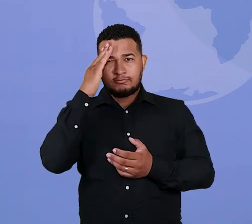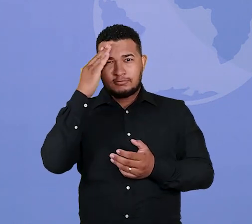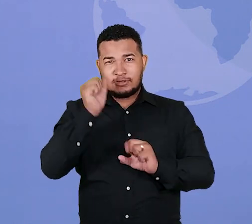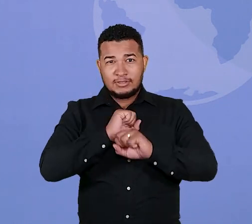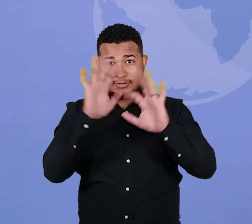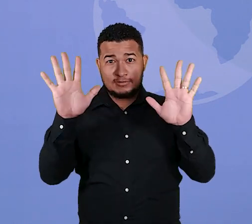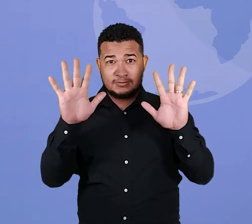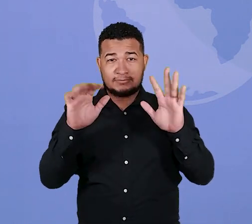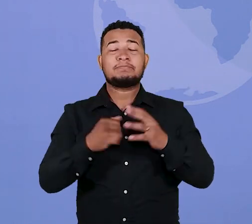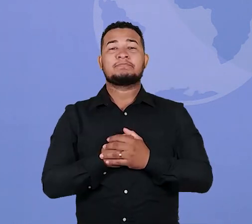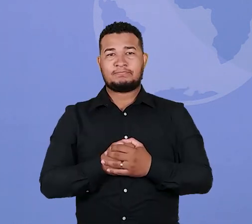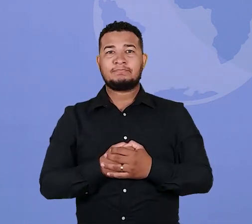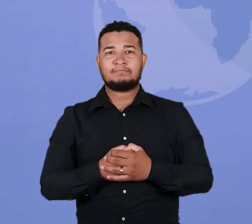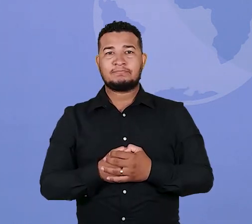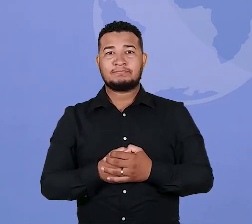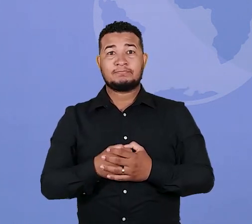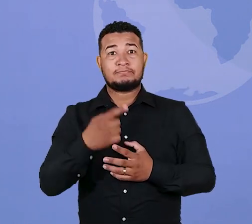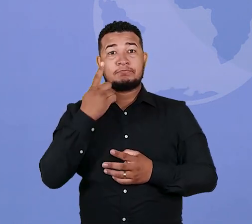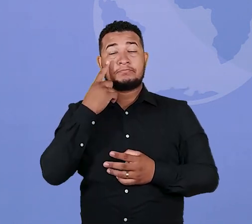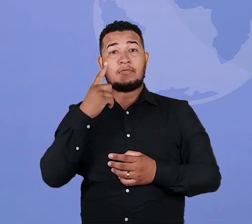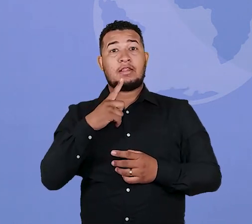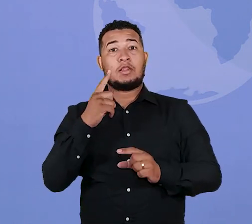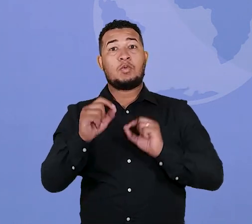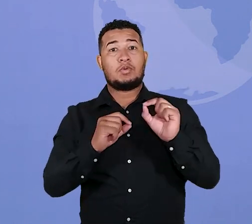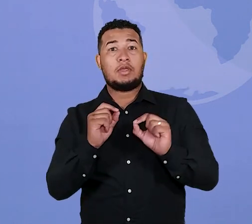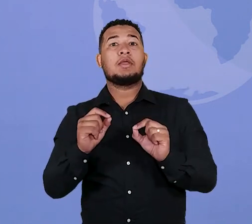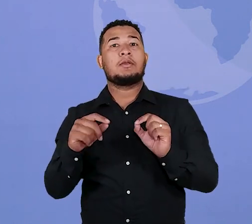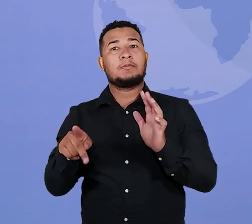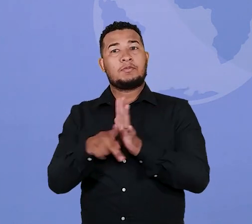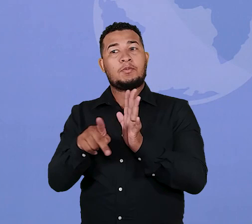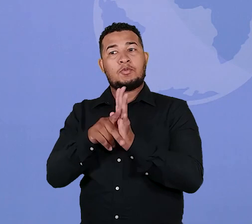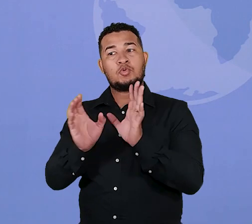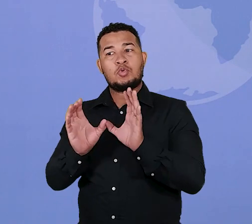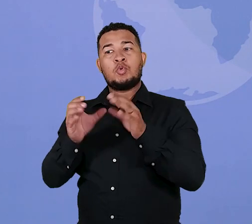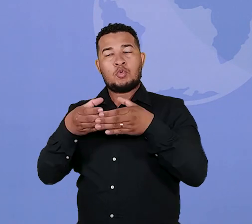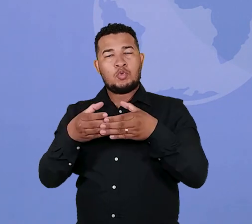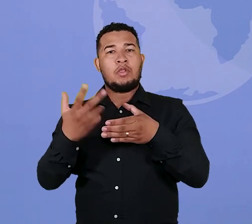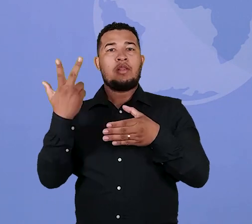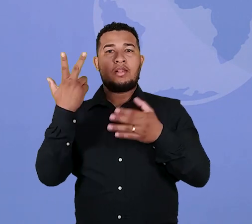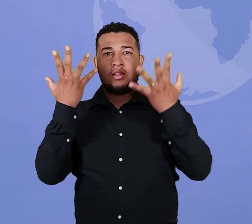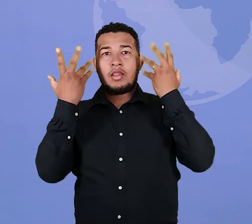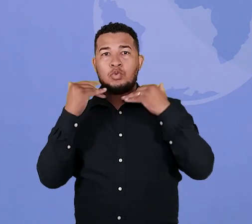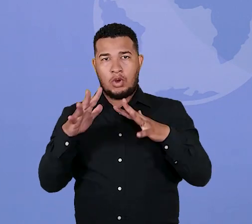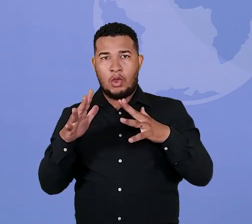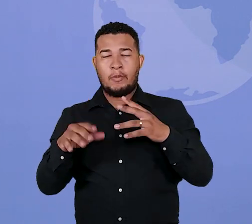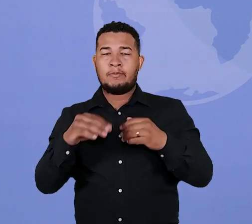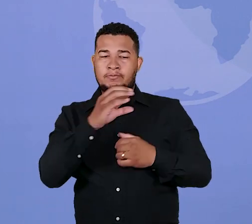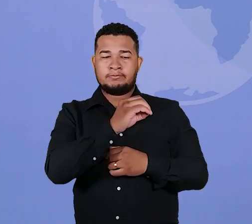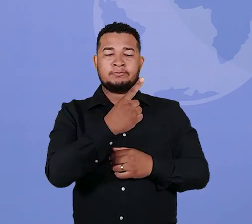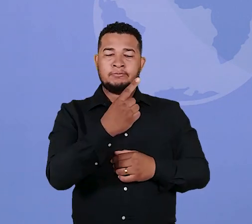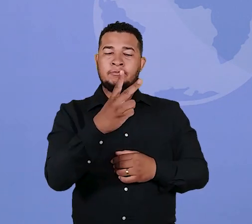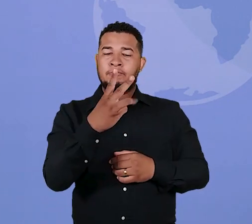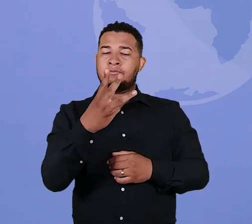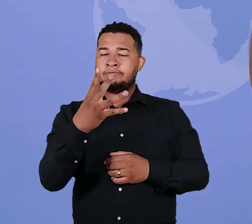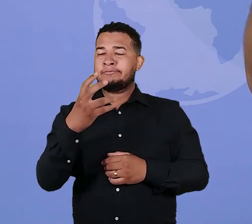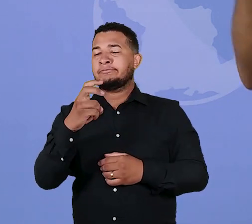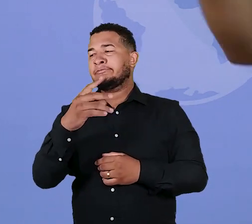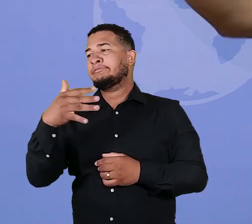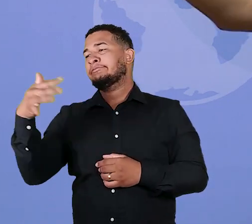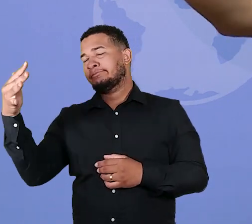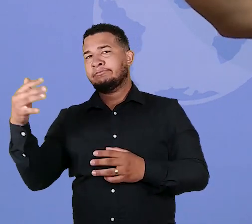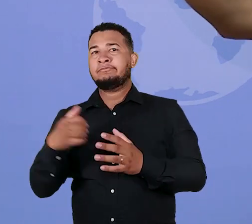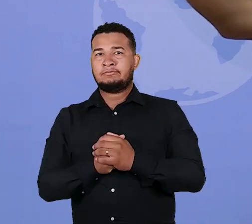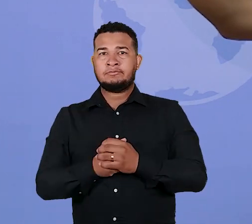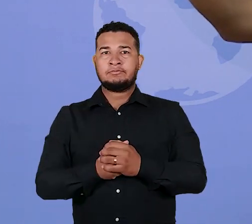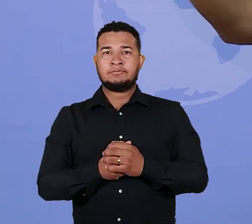tudo bem? Então vamos lá. Temos o quê? Os conjuntos naturais. 0, 1, 2, 3, 4, 5.